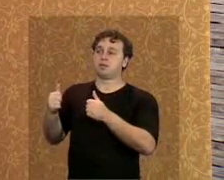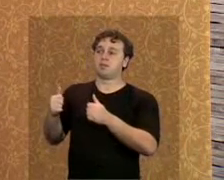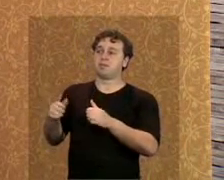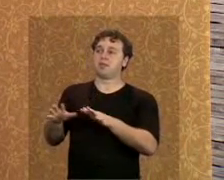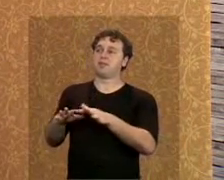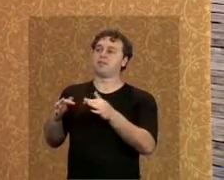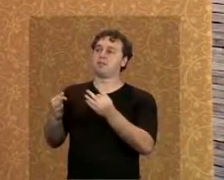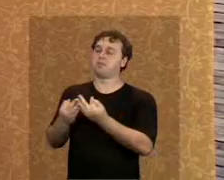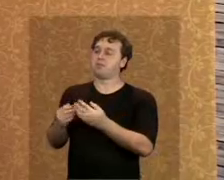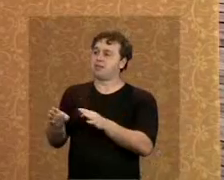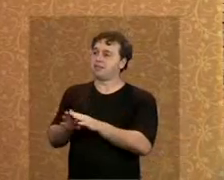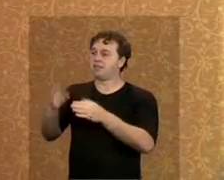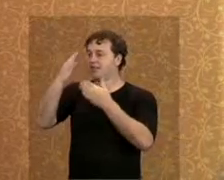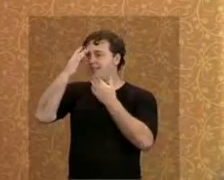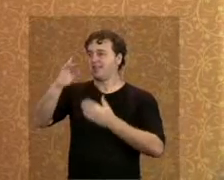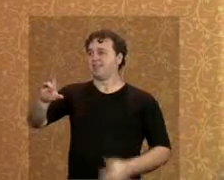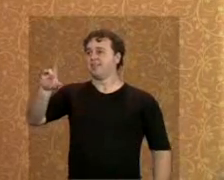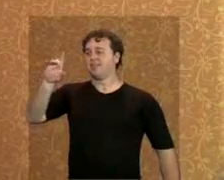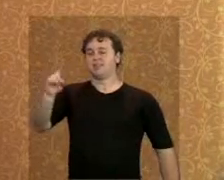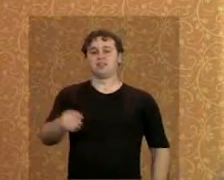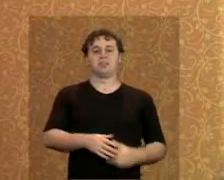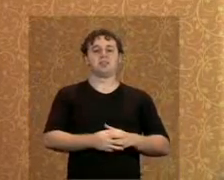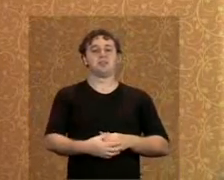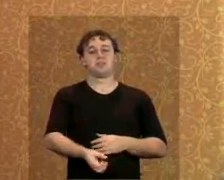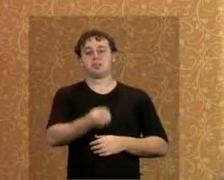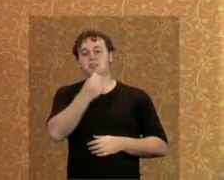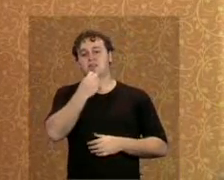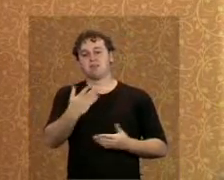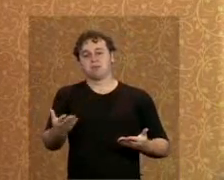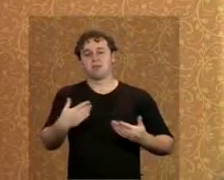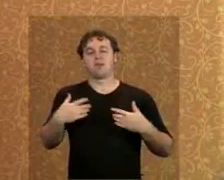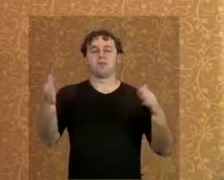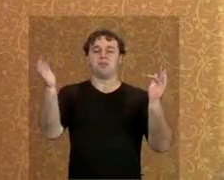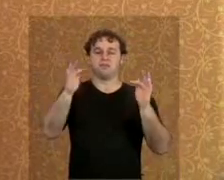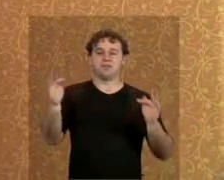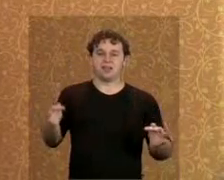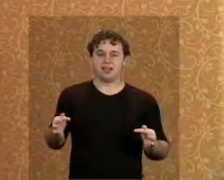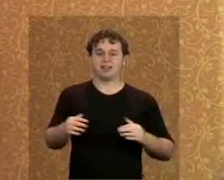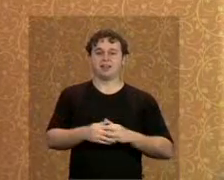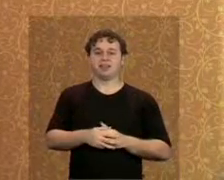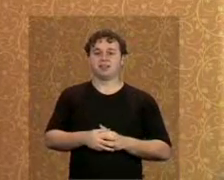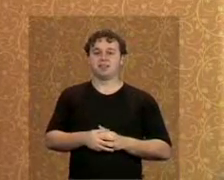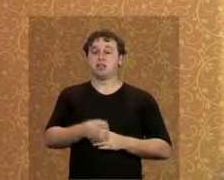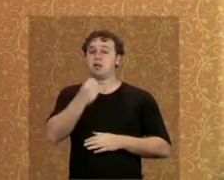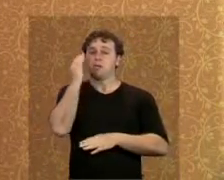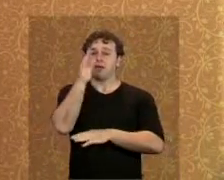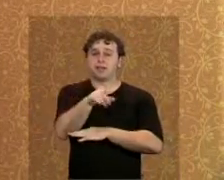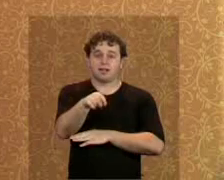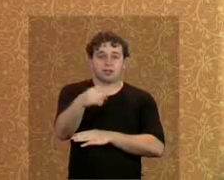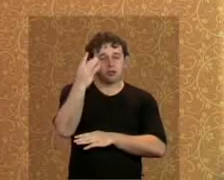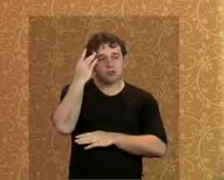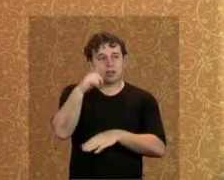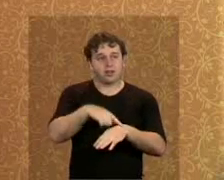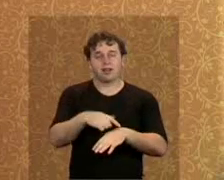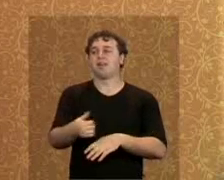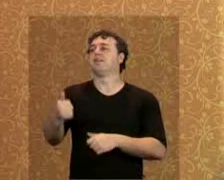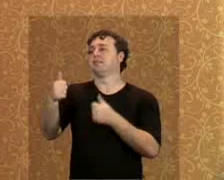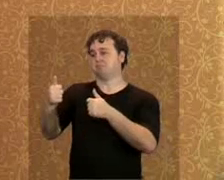a minha família, graças a Deus. Oh, eu fico muito grato, muito satisfeito. Bom, para você eu acho que é boa tarde ainda, né, Guilherme? Isso,